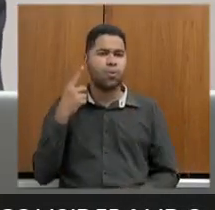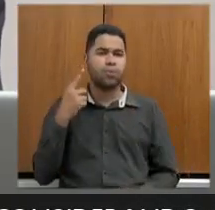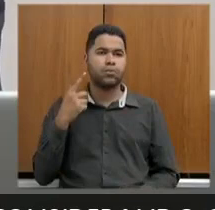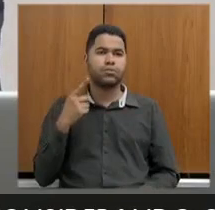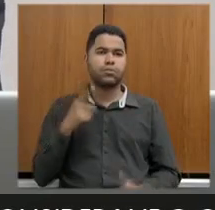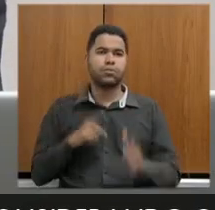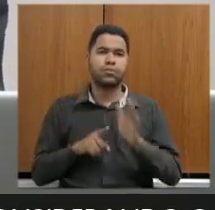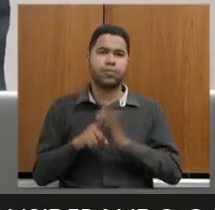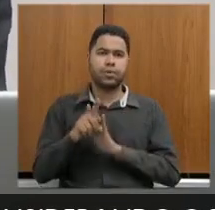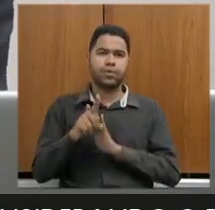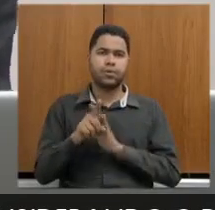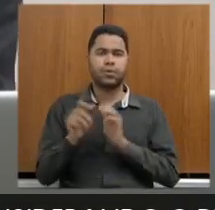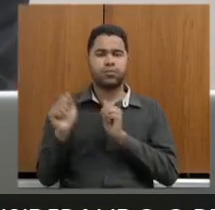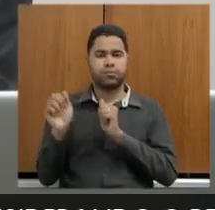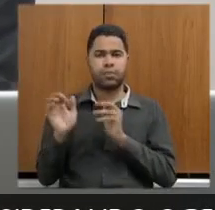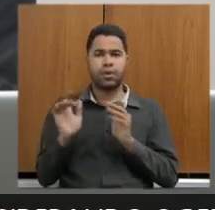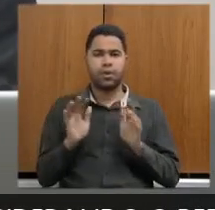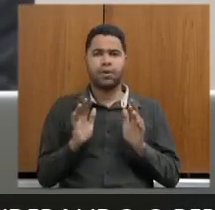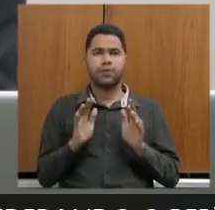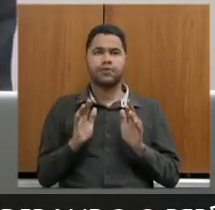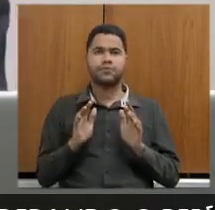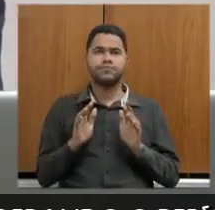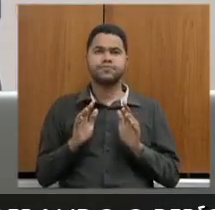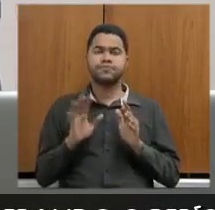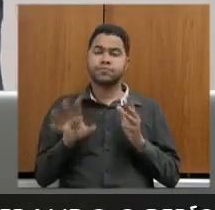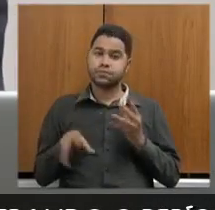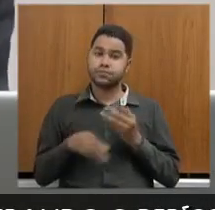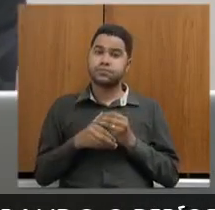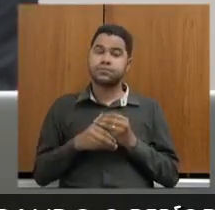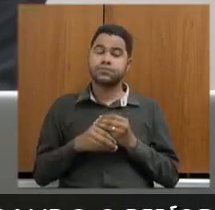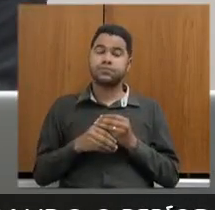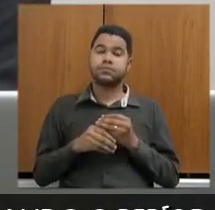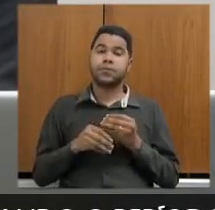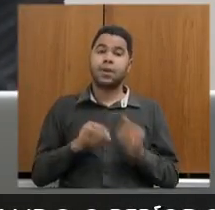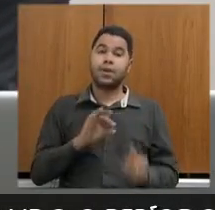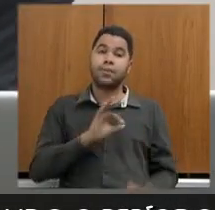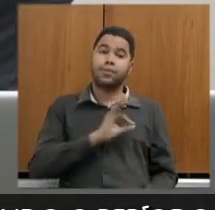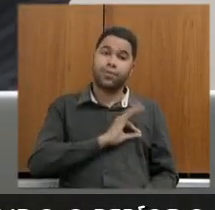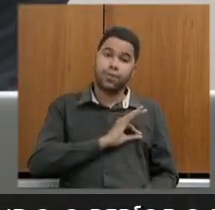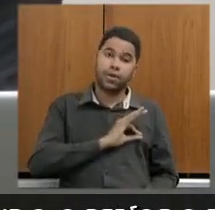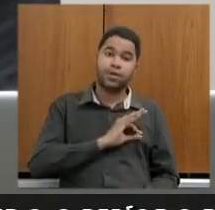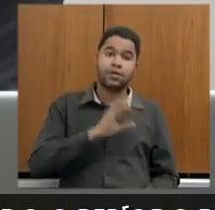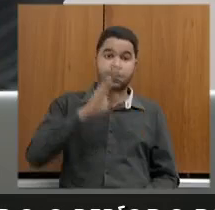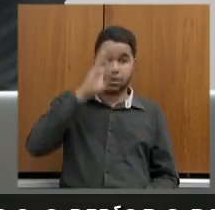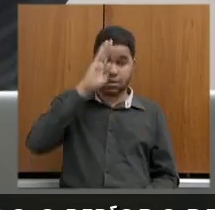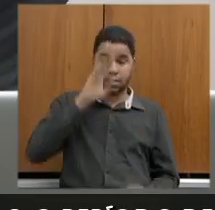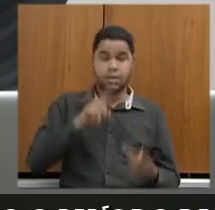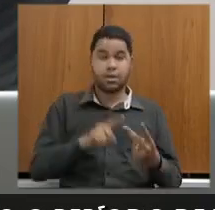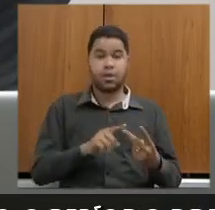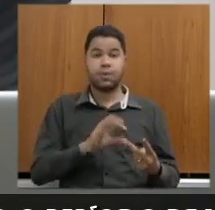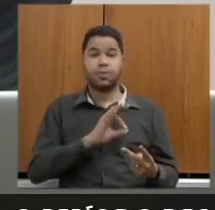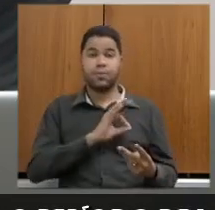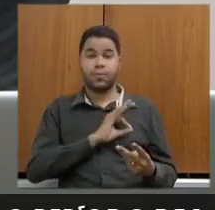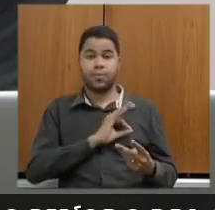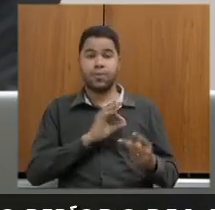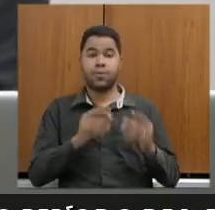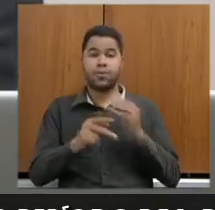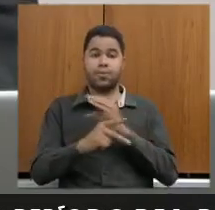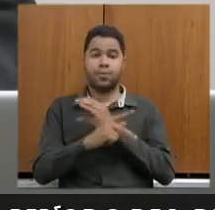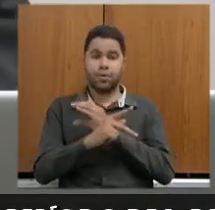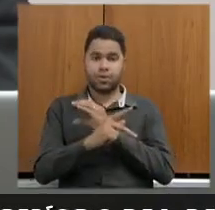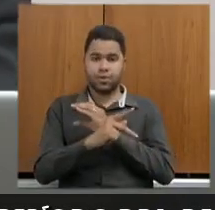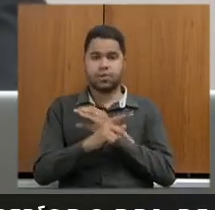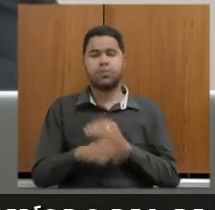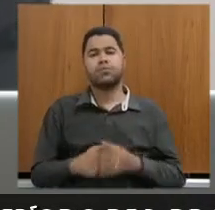da pergunta uma sequência está na outra da questão da Integração Polícia Militar Polícia Civil e consequentemente a prestação de serviço lembrando